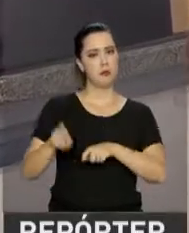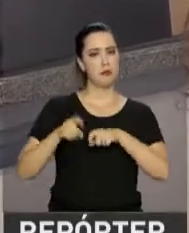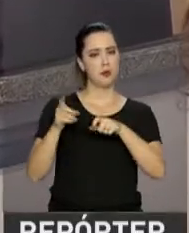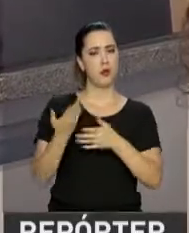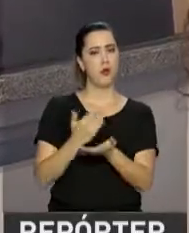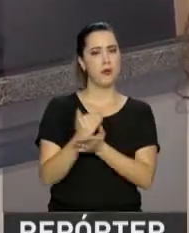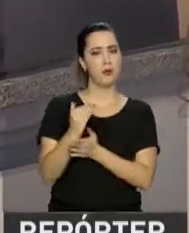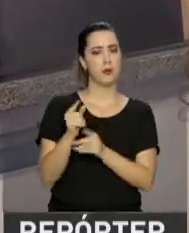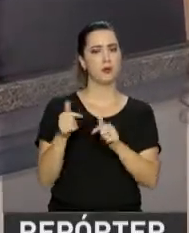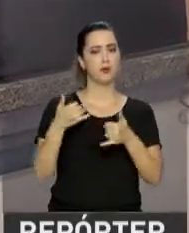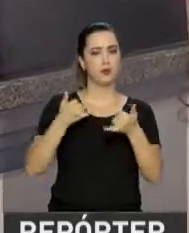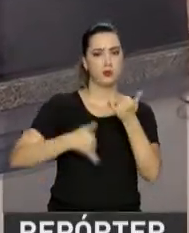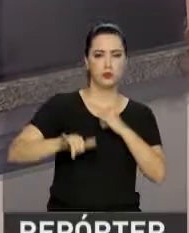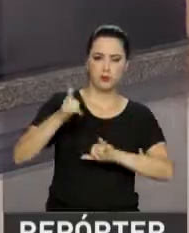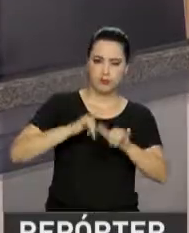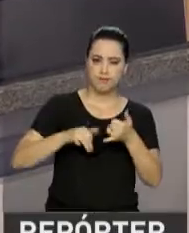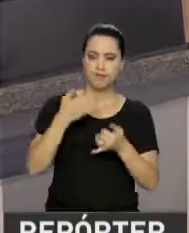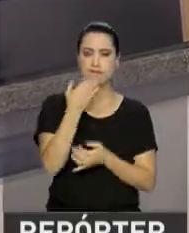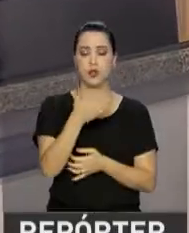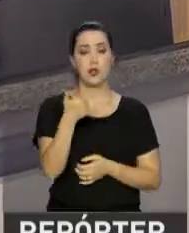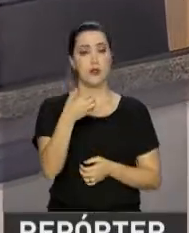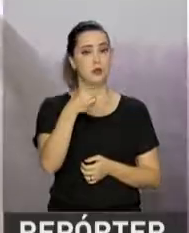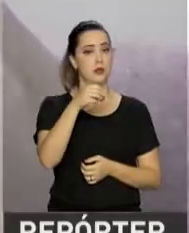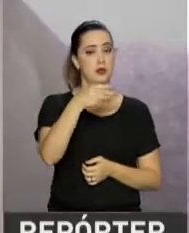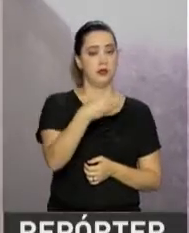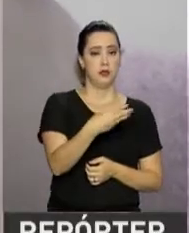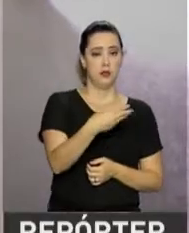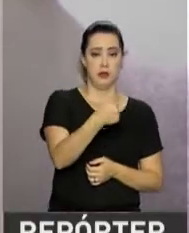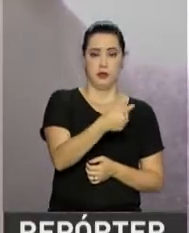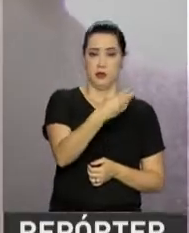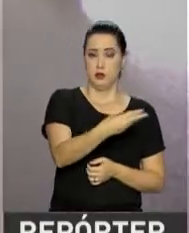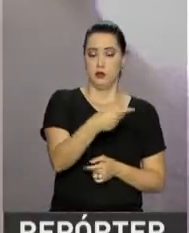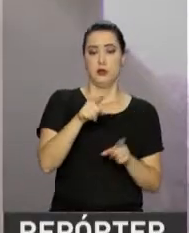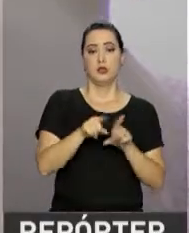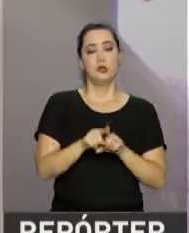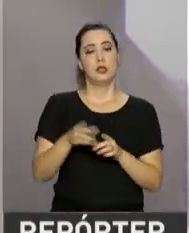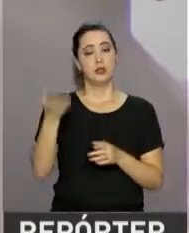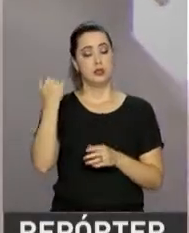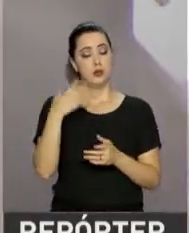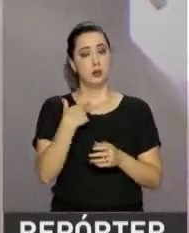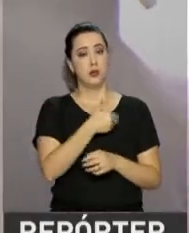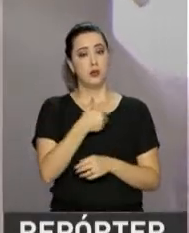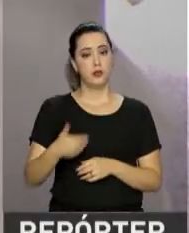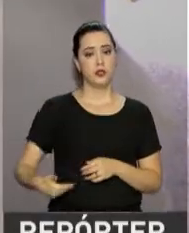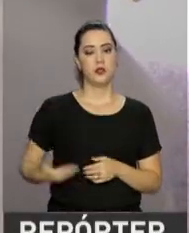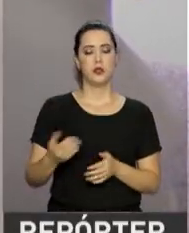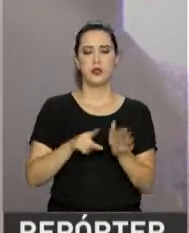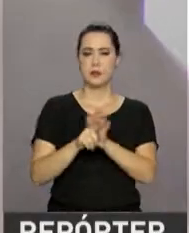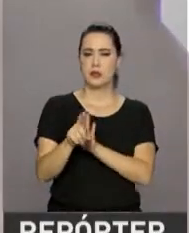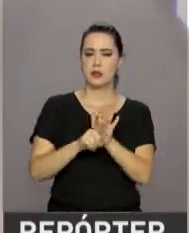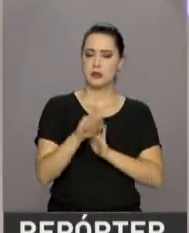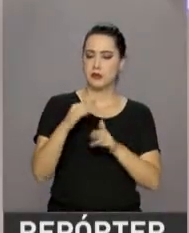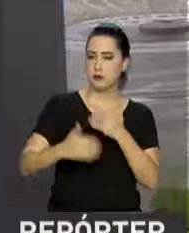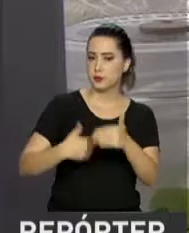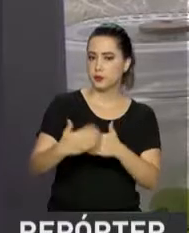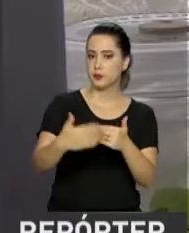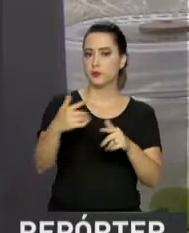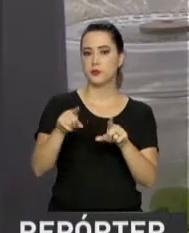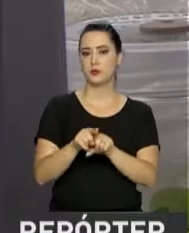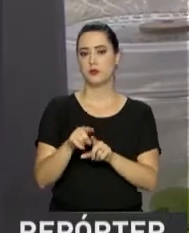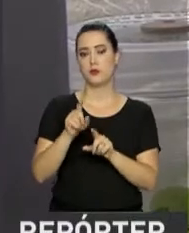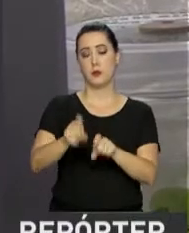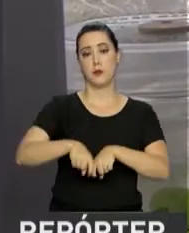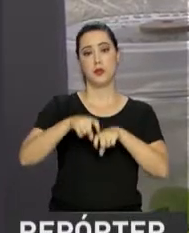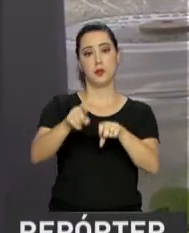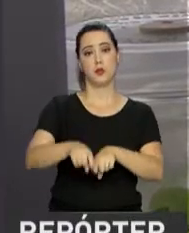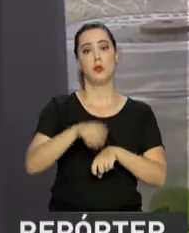sua criação em 1973 época em que o governo decidiu investir em pesquisa e desenvolvimento para a